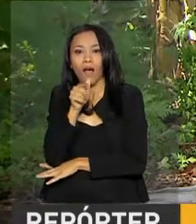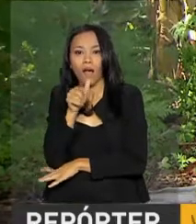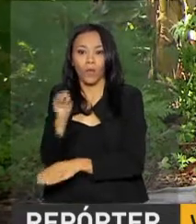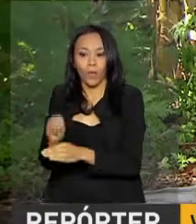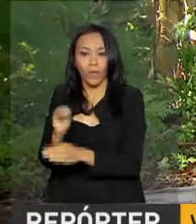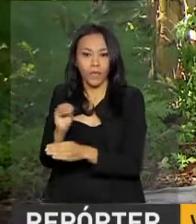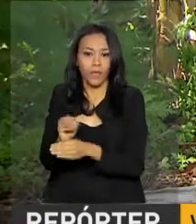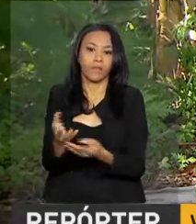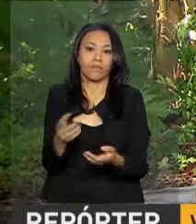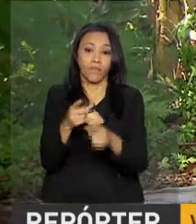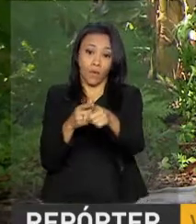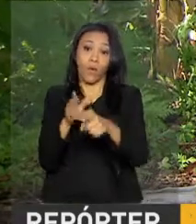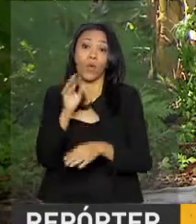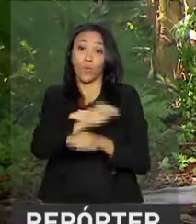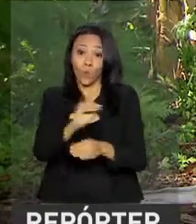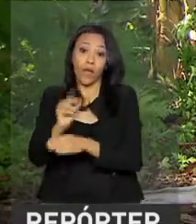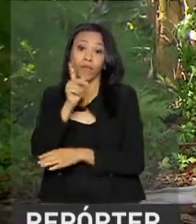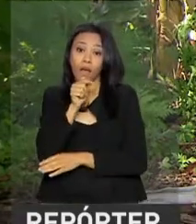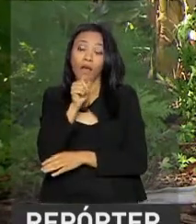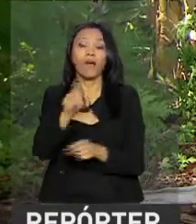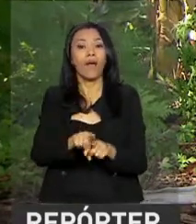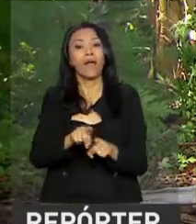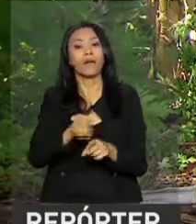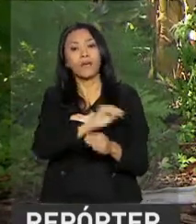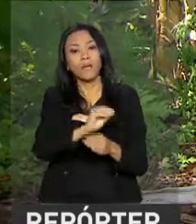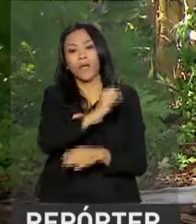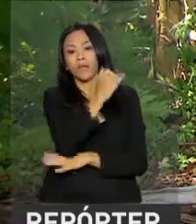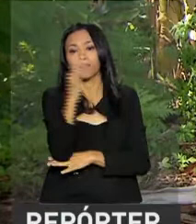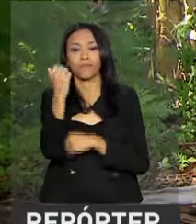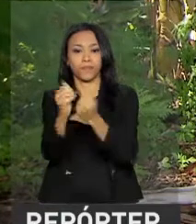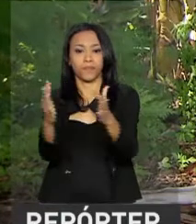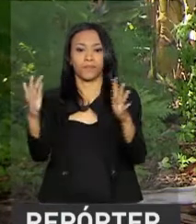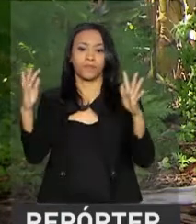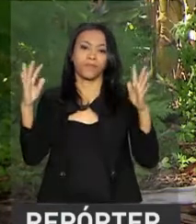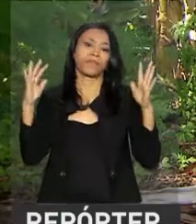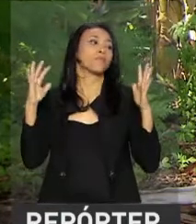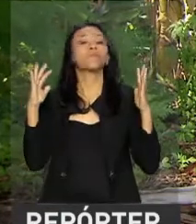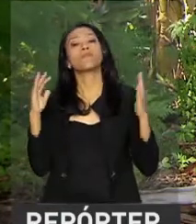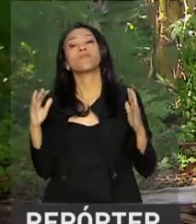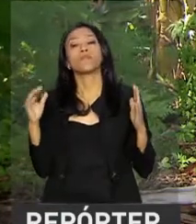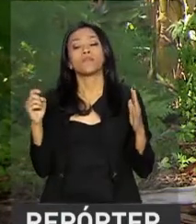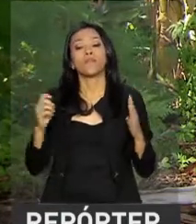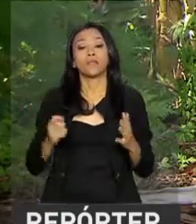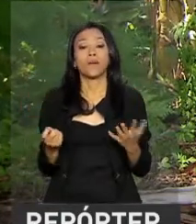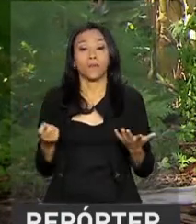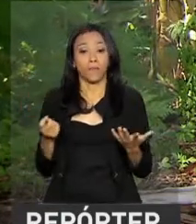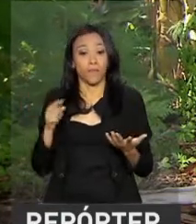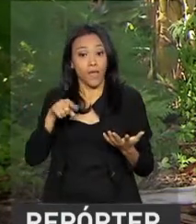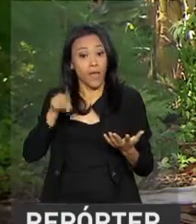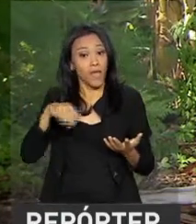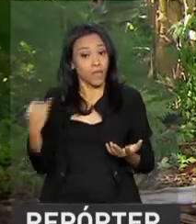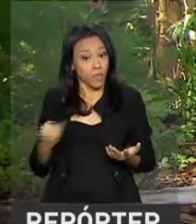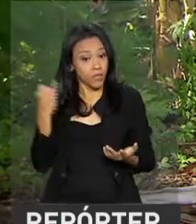cuidado também com vegetação a vegetação ela é filha da água mas era também mãe d'água é muito